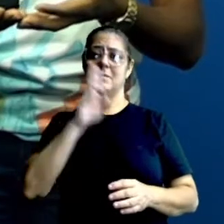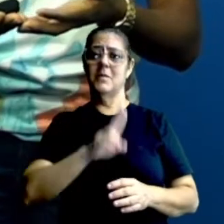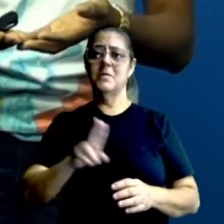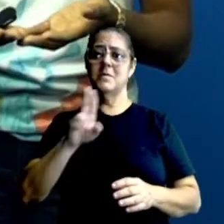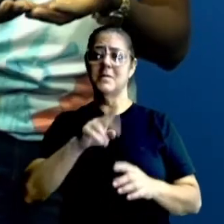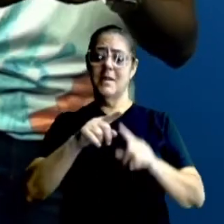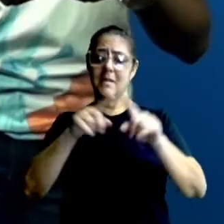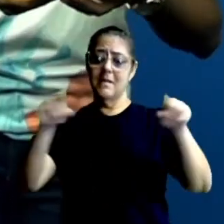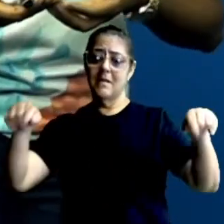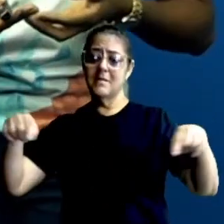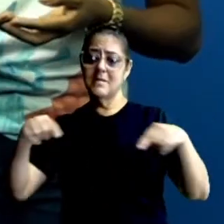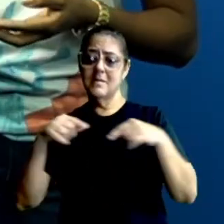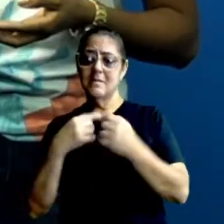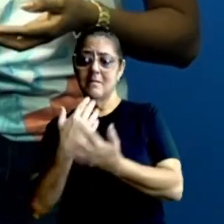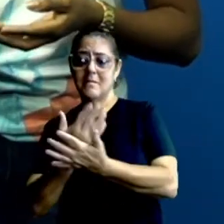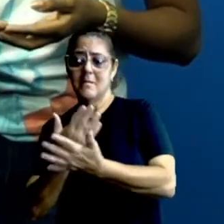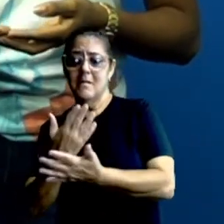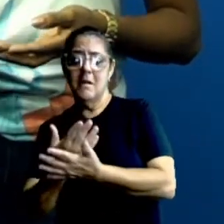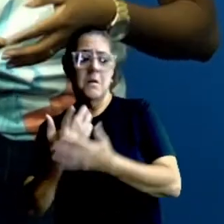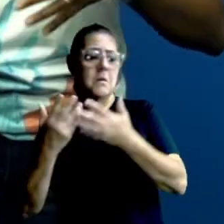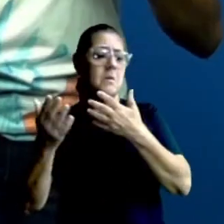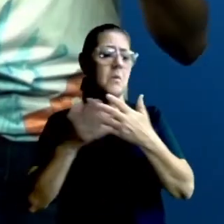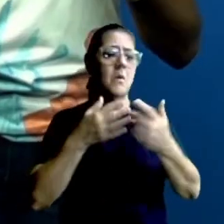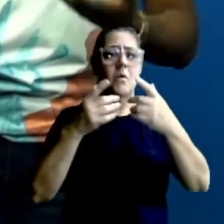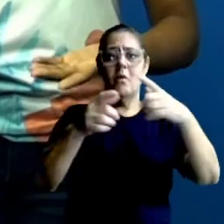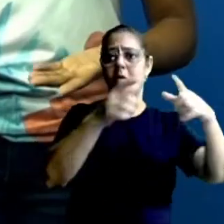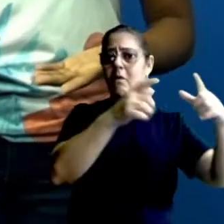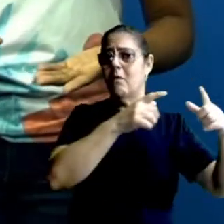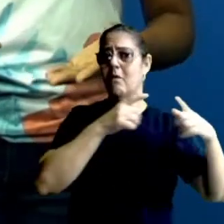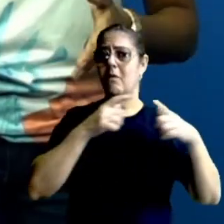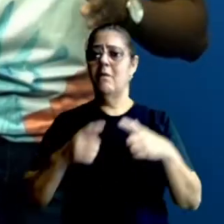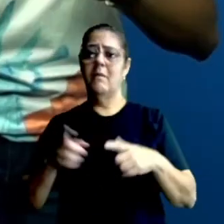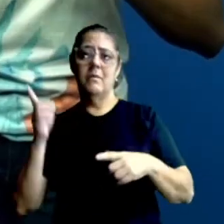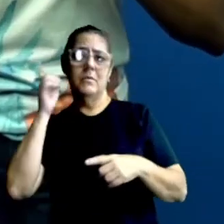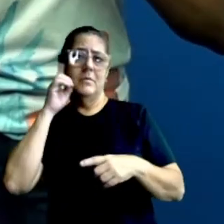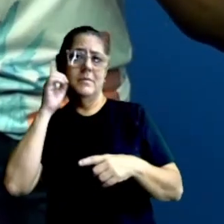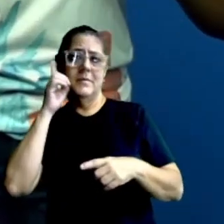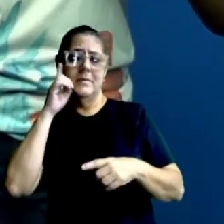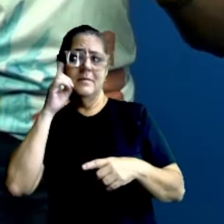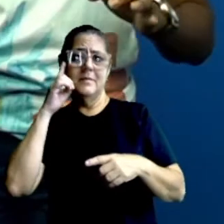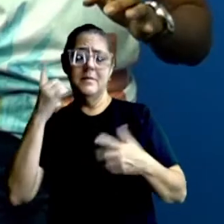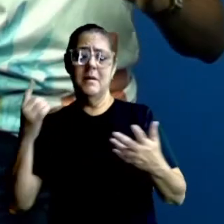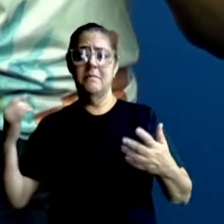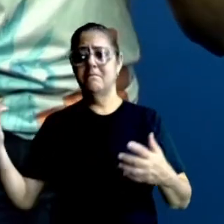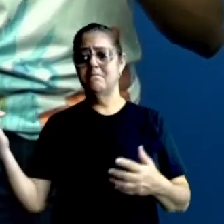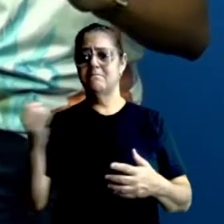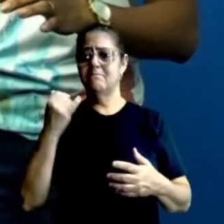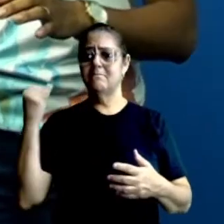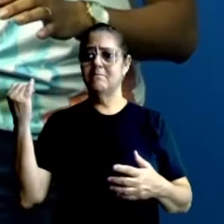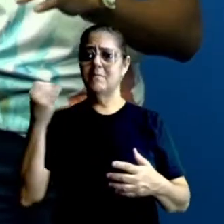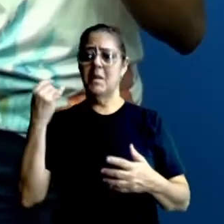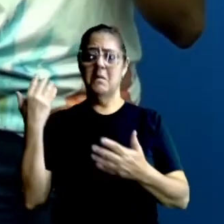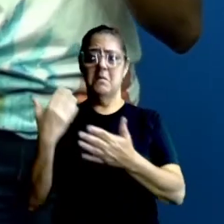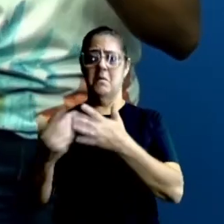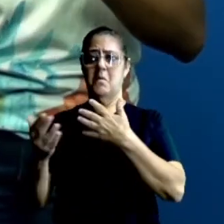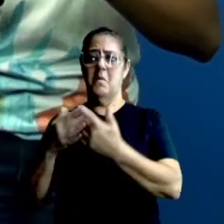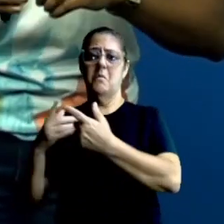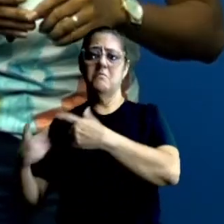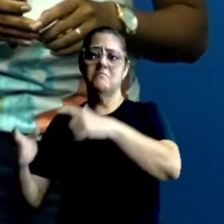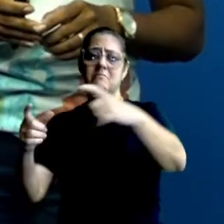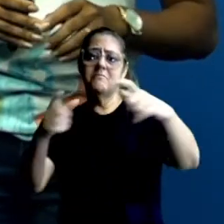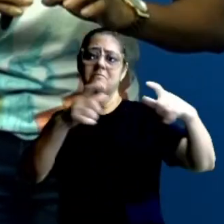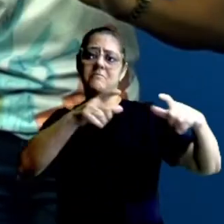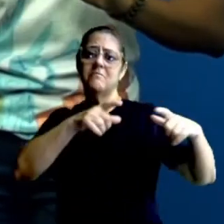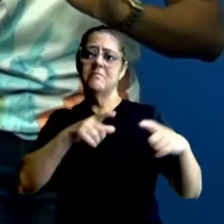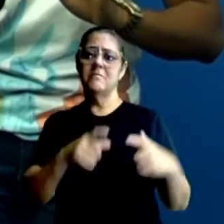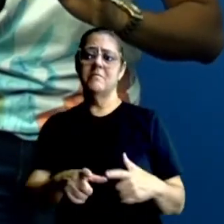tanto no ambiente escolar como em qualquer ambiente no nosso dia a dia então são essenciais em qualquer lugar que você